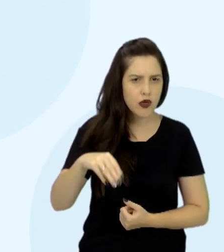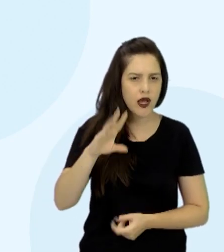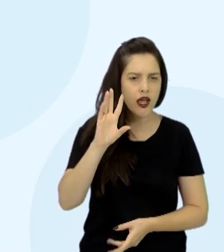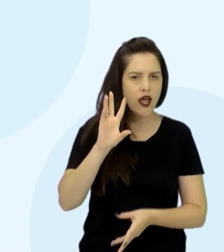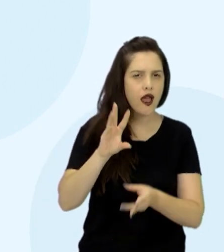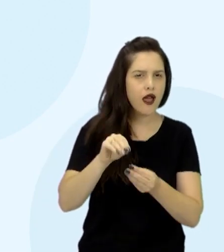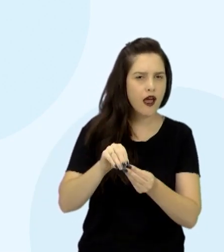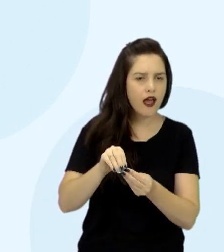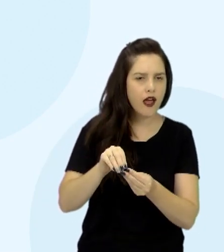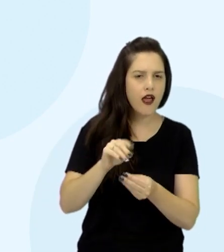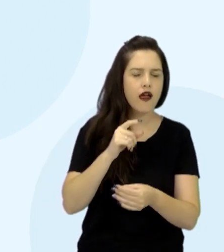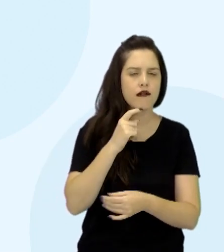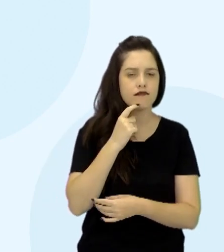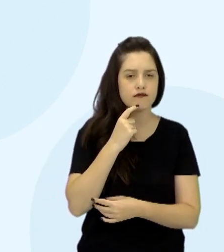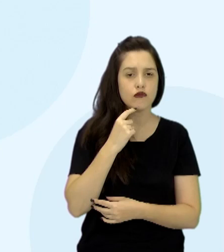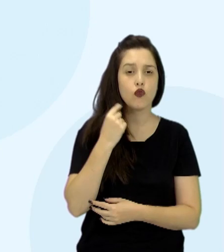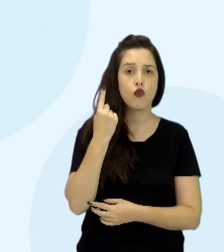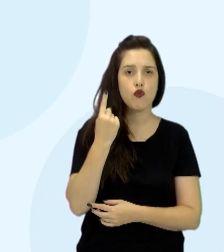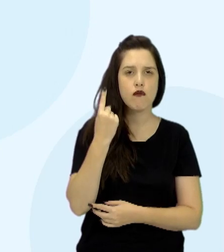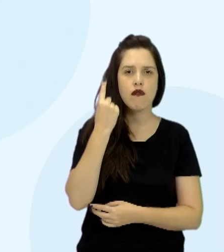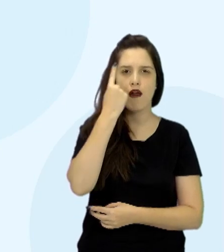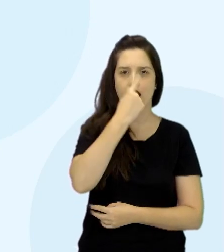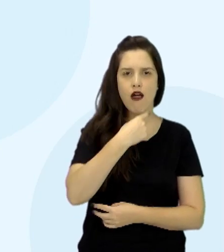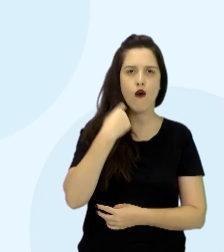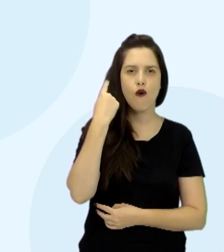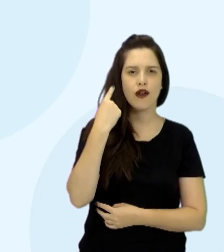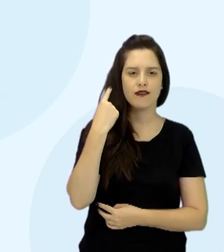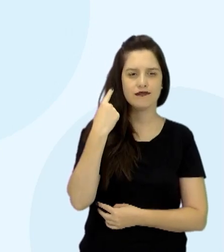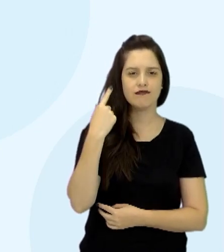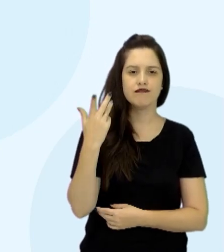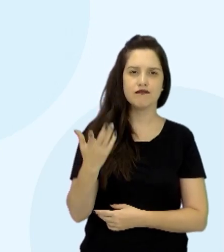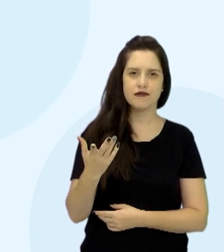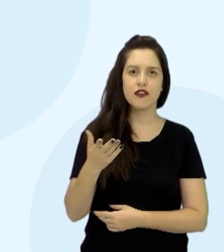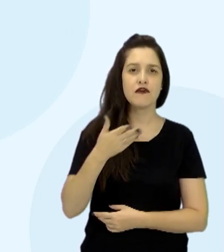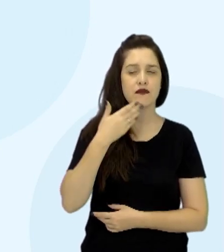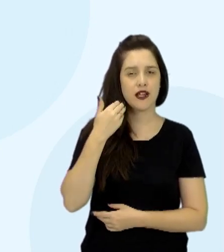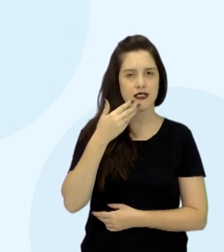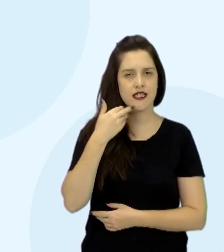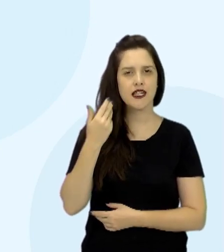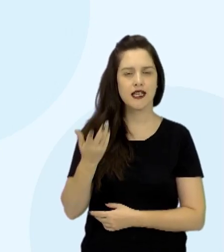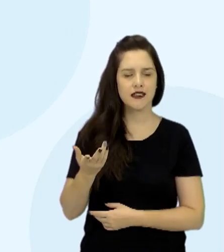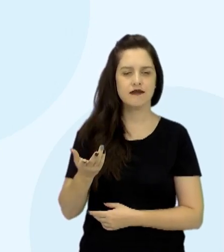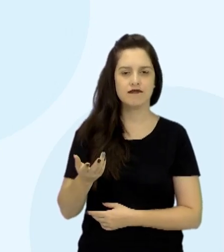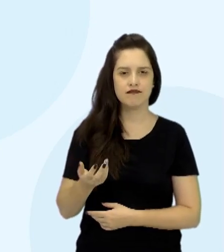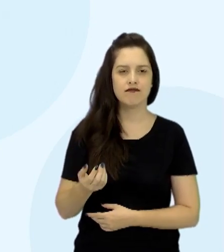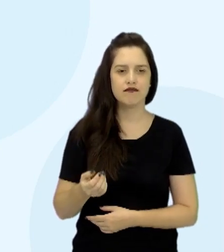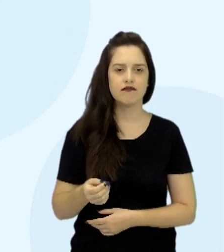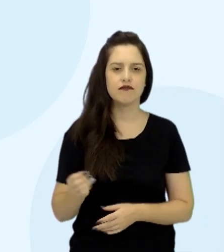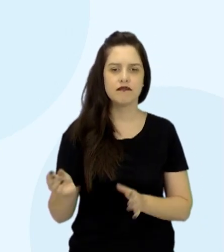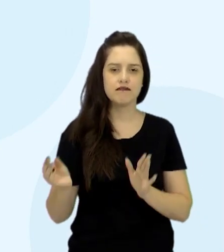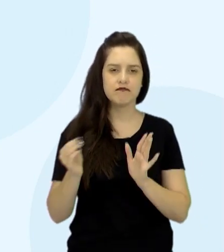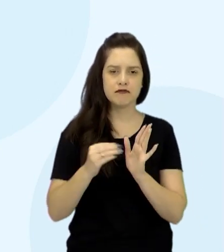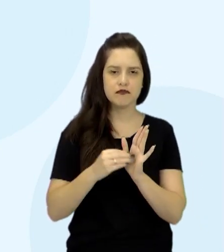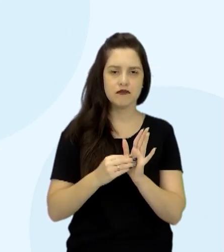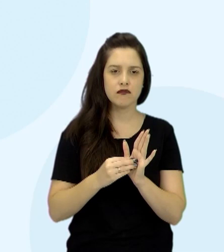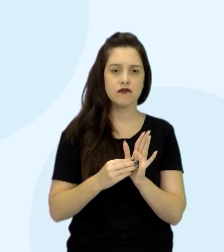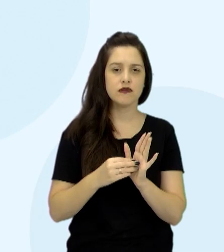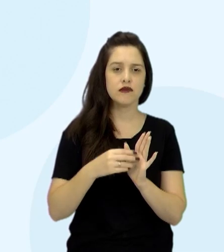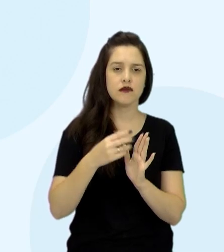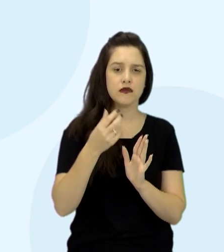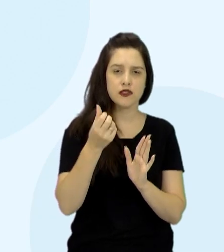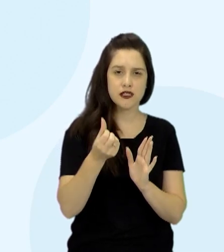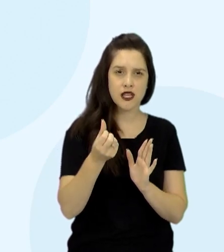quê? 1 hora. E para facilitar a nossa escrita, deixar ela mais bonitinha, a gente coloca